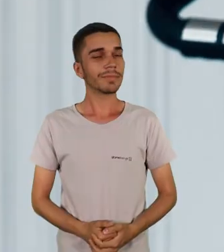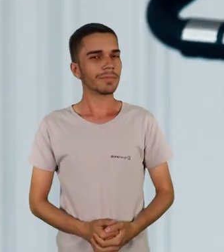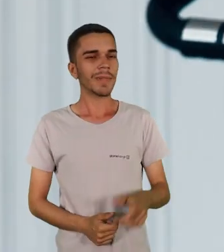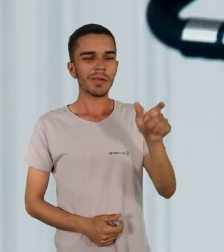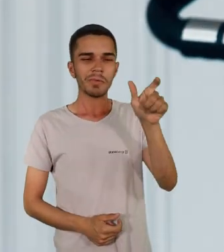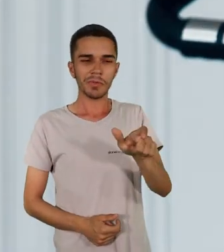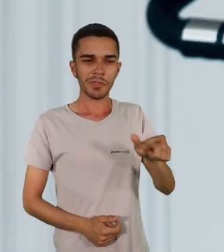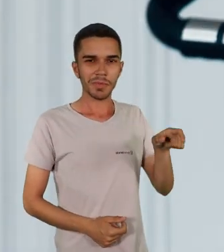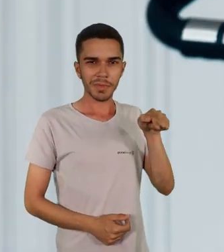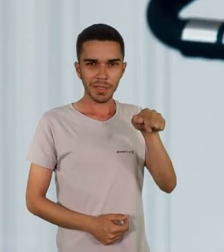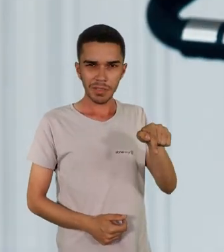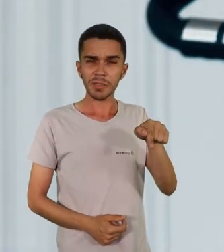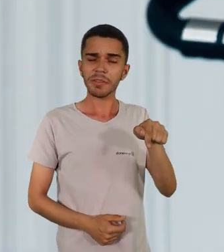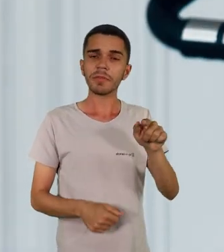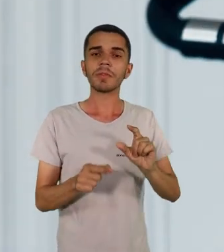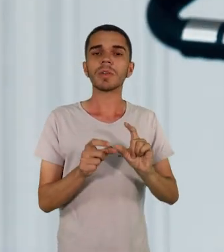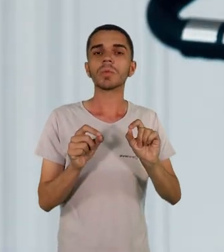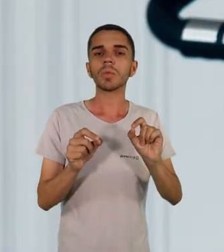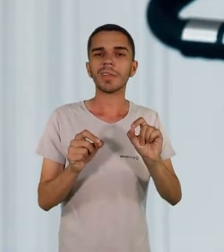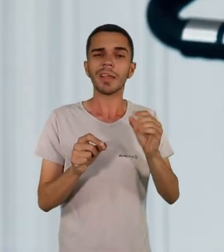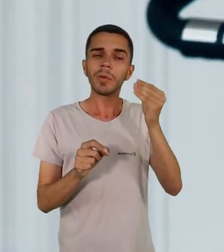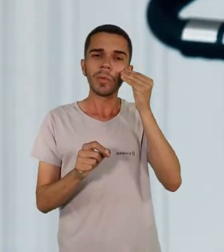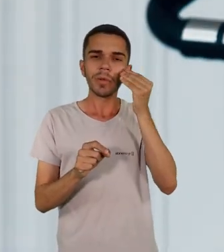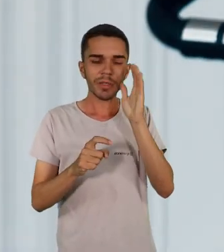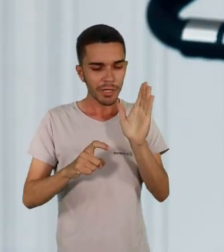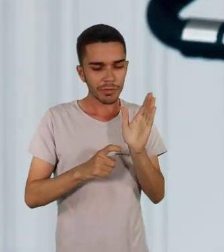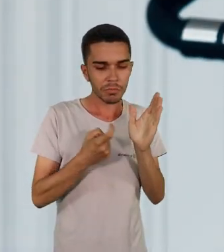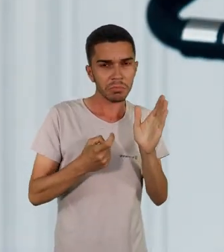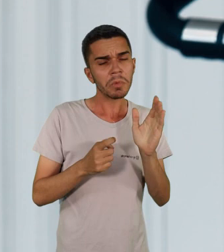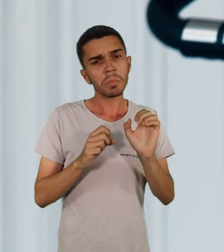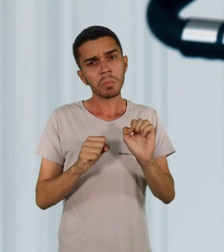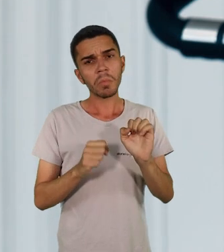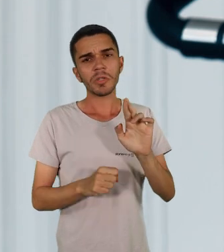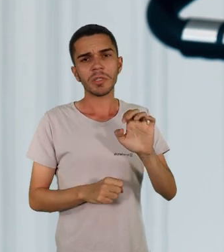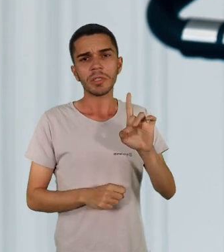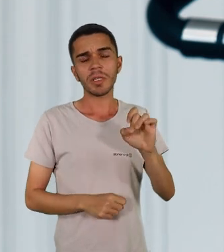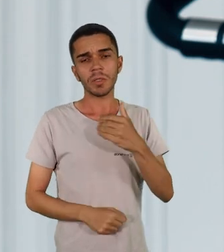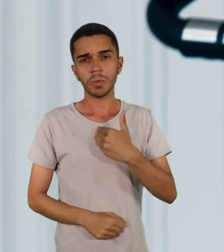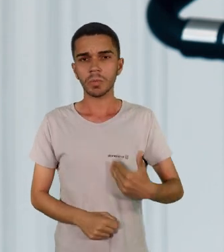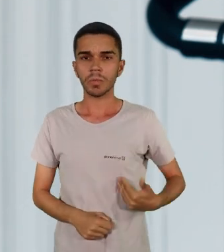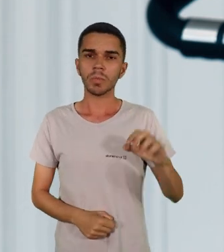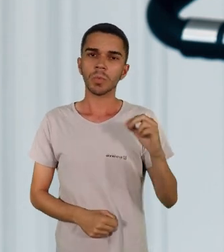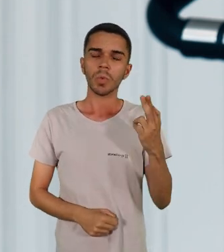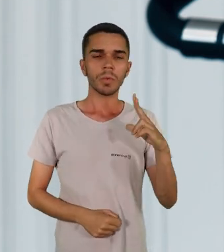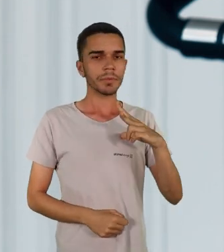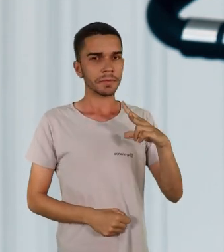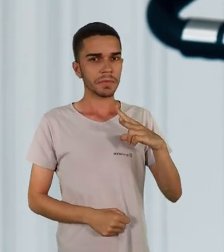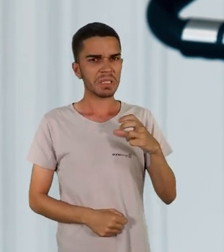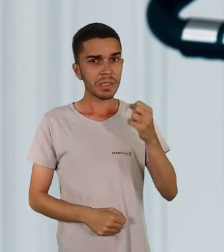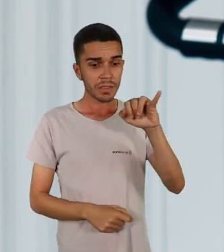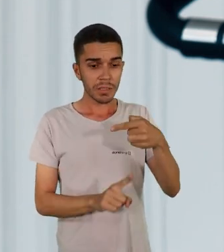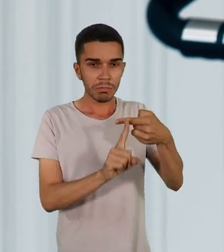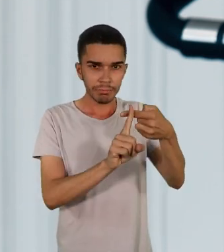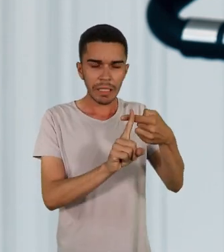Os pacientes, eles fazem o teste do pezinho ou na rede pública ou na rede privada. Se o